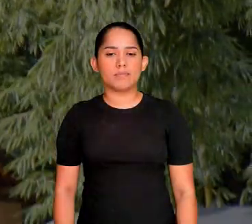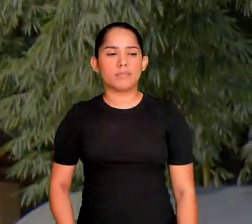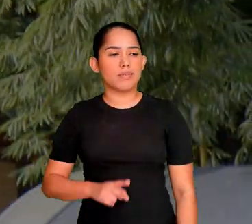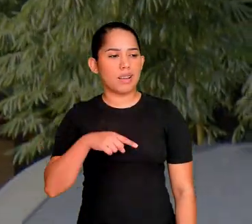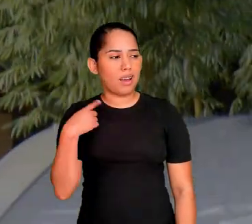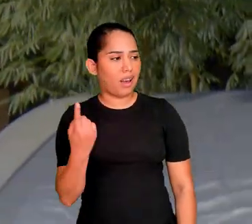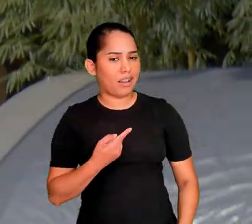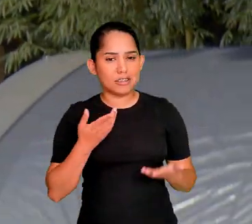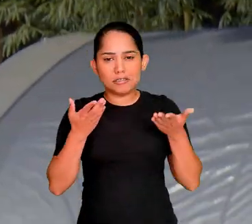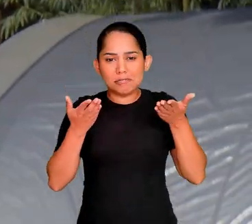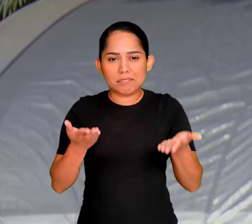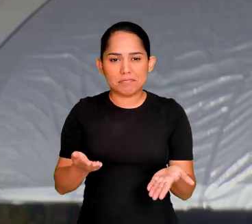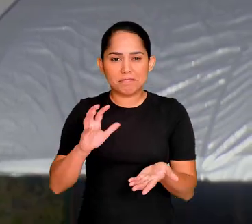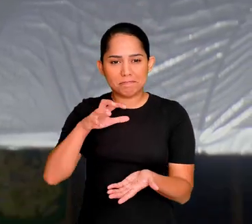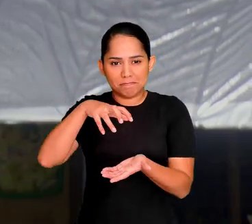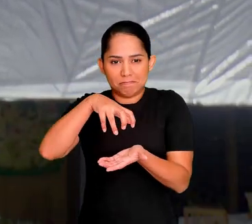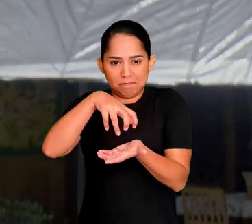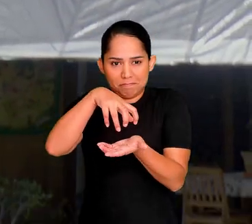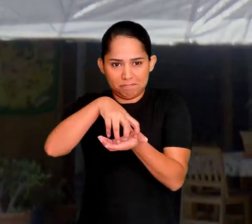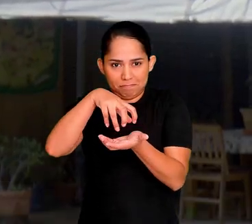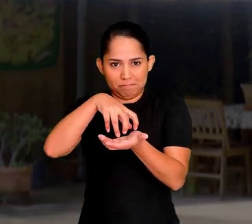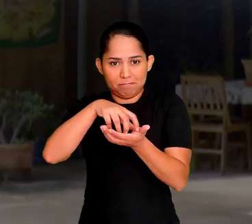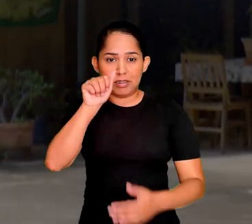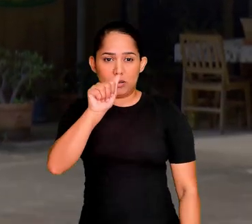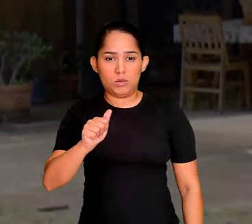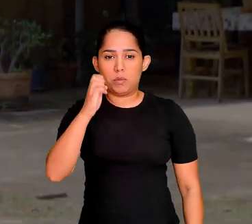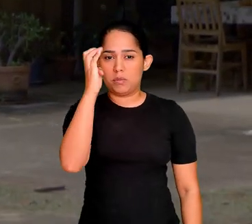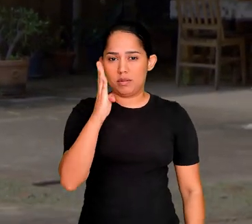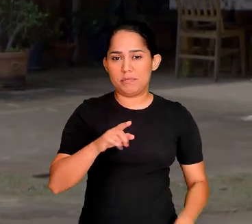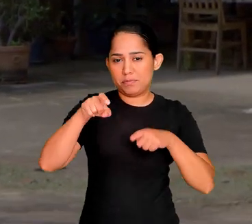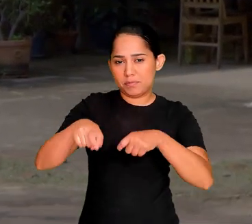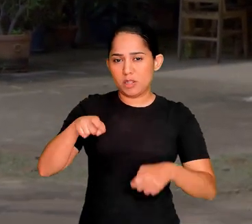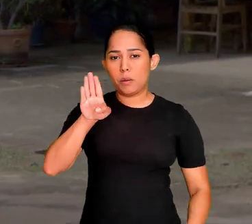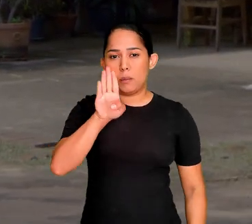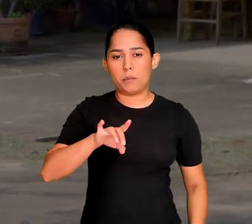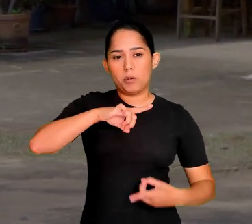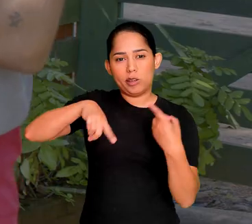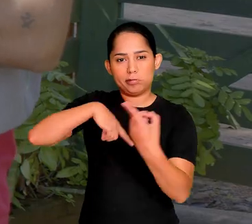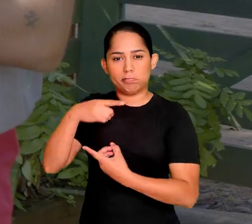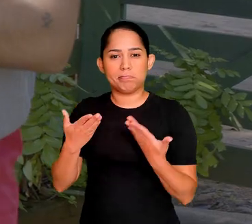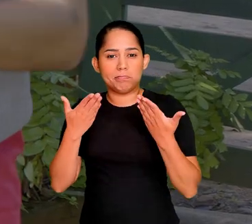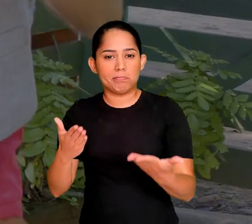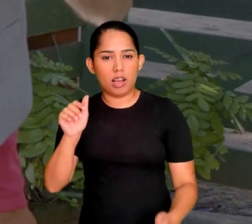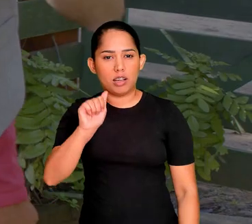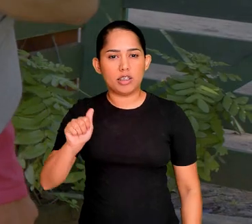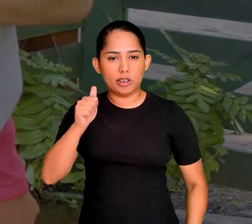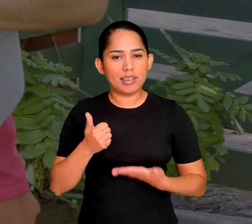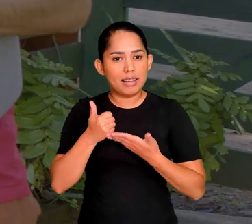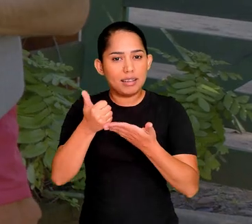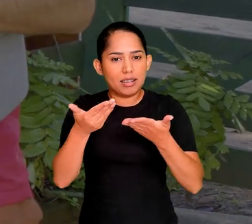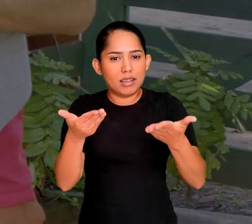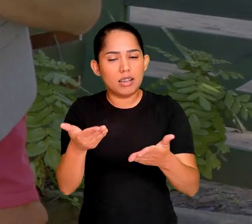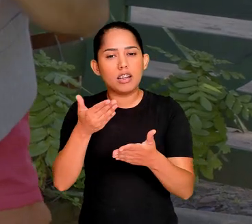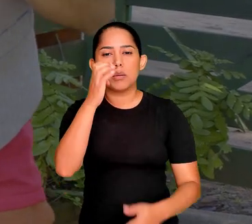A gente está aqui na sede da Associação Brasileira de Agricultura Biodinâmica e essa associação trouxe isso para o